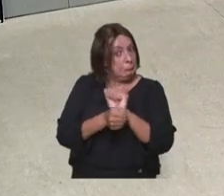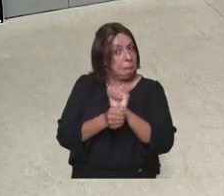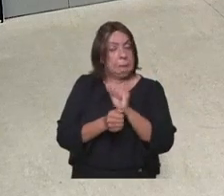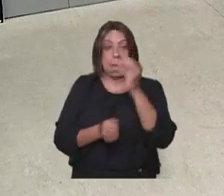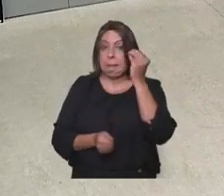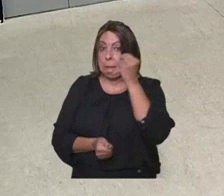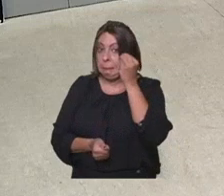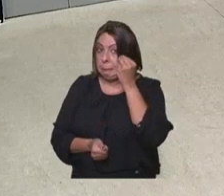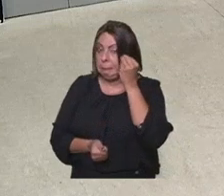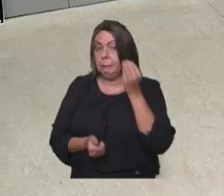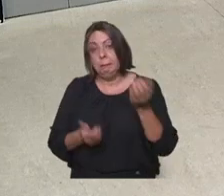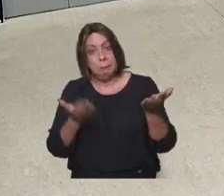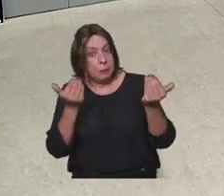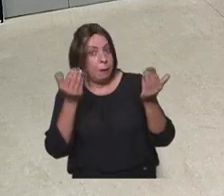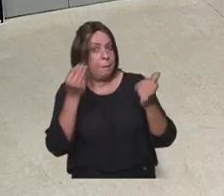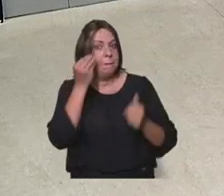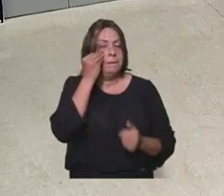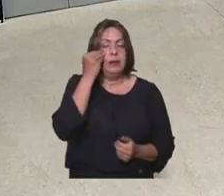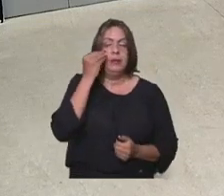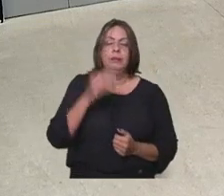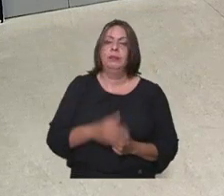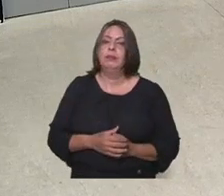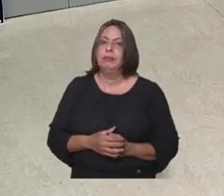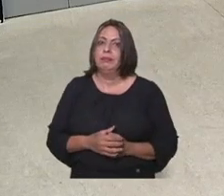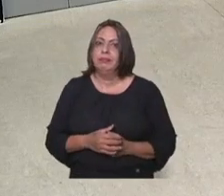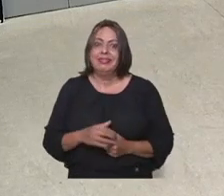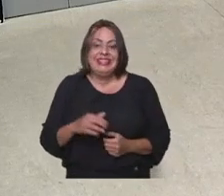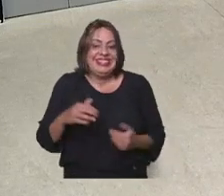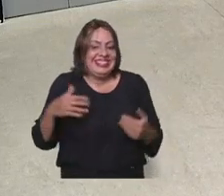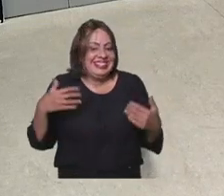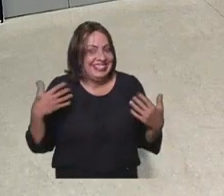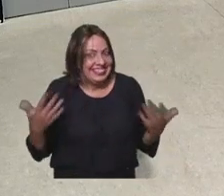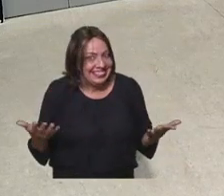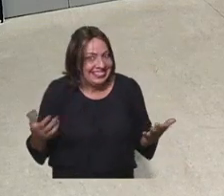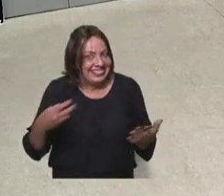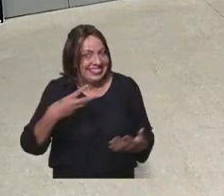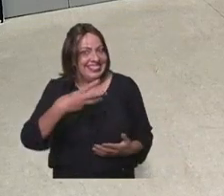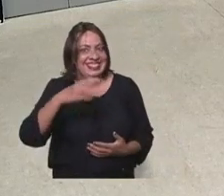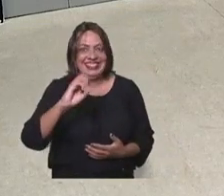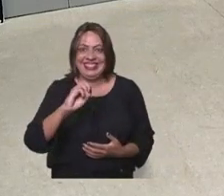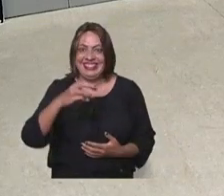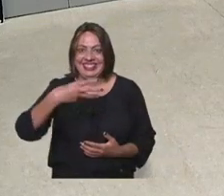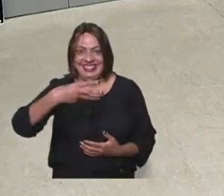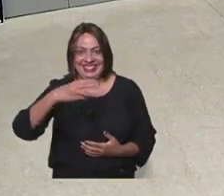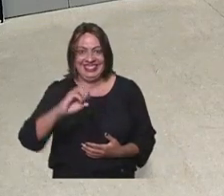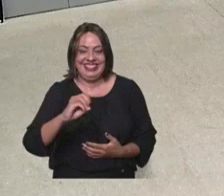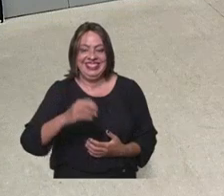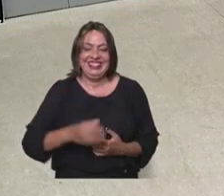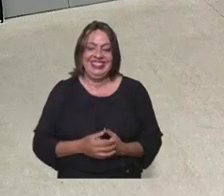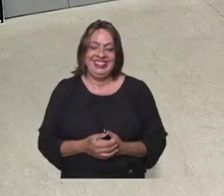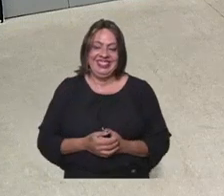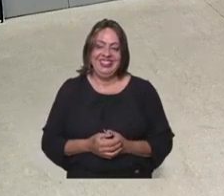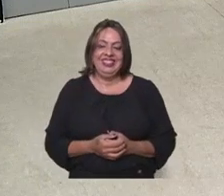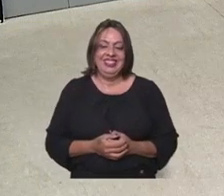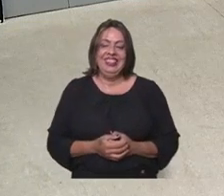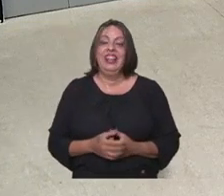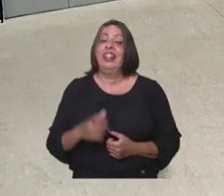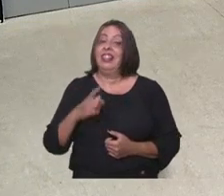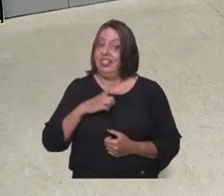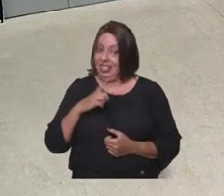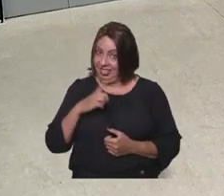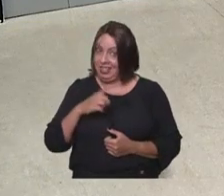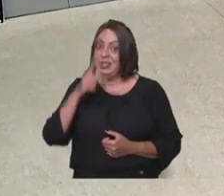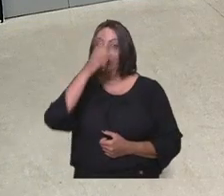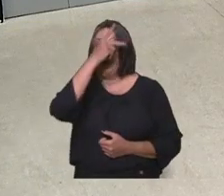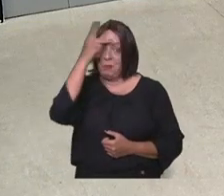mas vamos acompanhando aí, vamos ver. Será que agora com 30, saiu o número 30? Tem agora mais gente